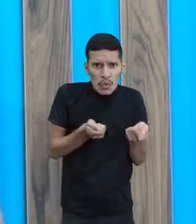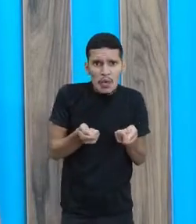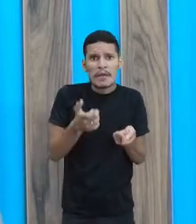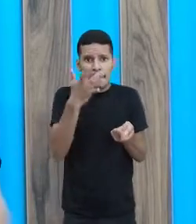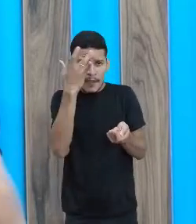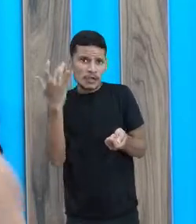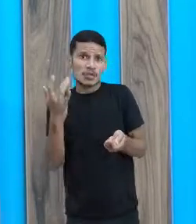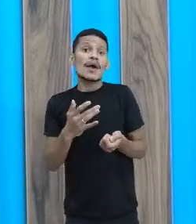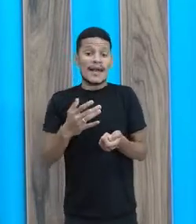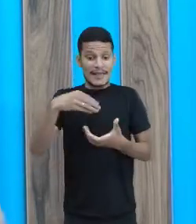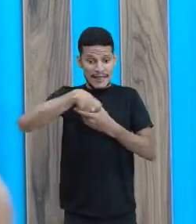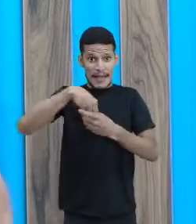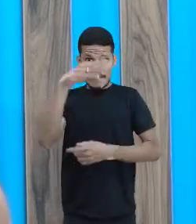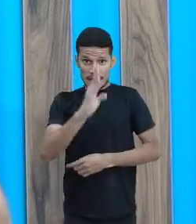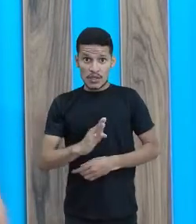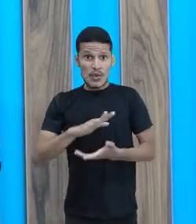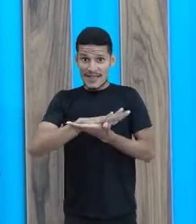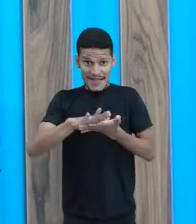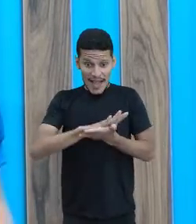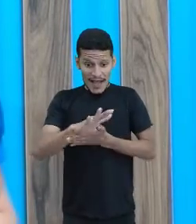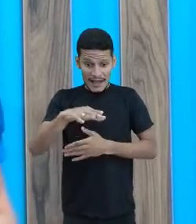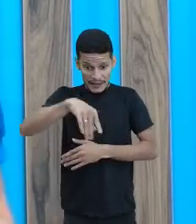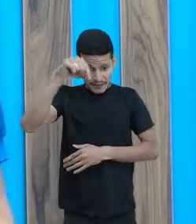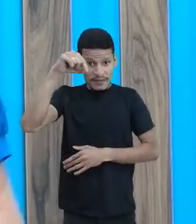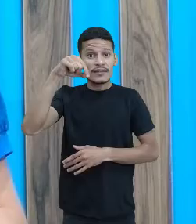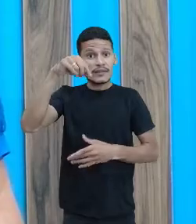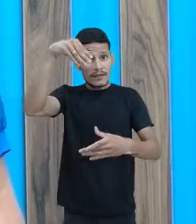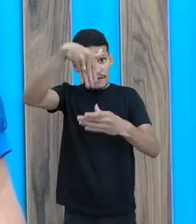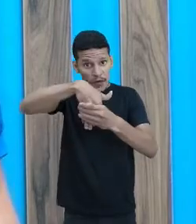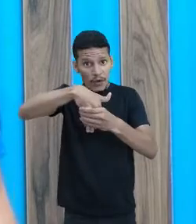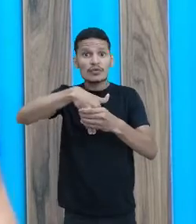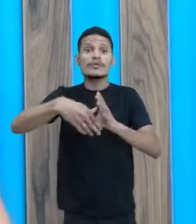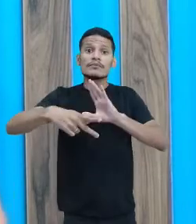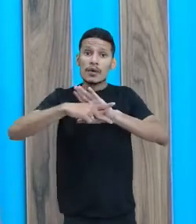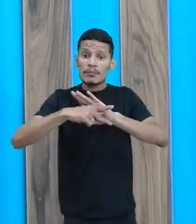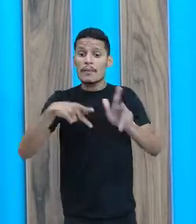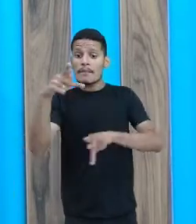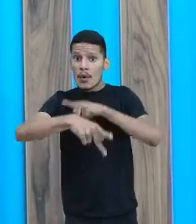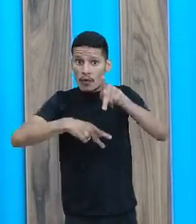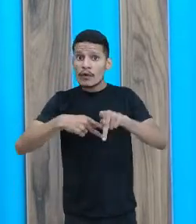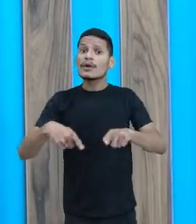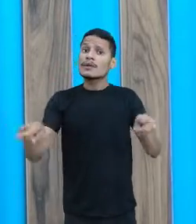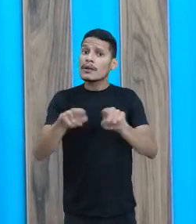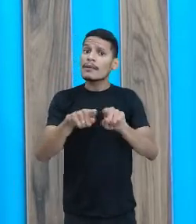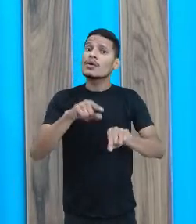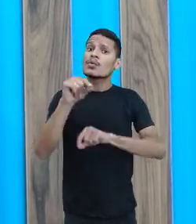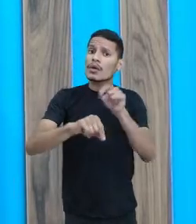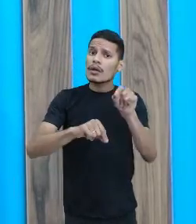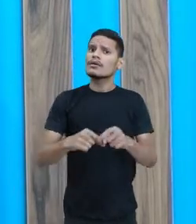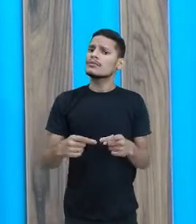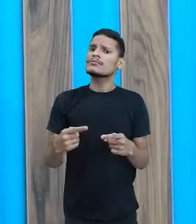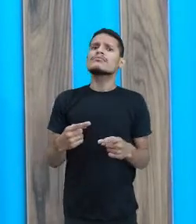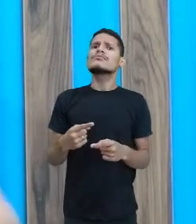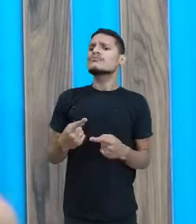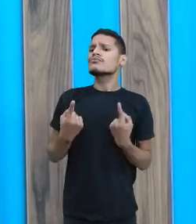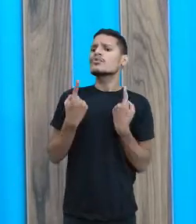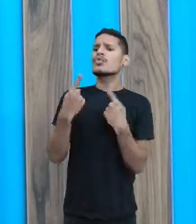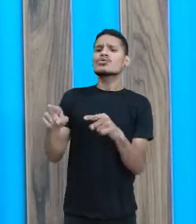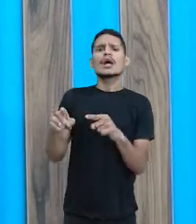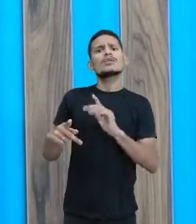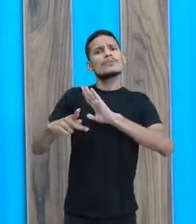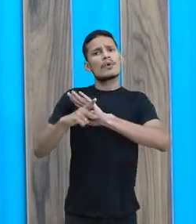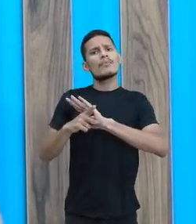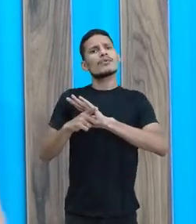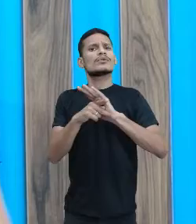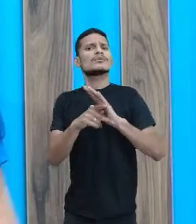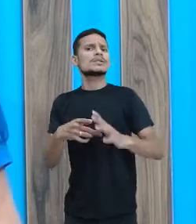ninguém no Brasil, de fato, fosse eleito efetivamente, né, pelo povo e que fosse defender algo contrário a que